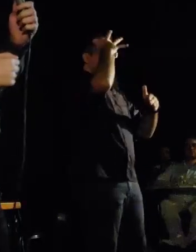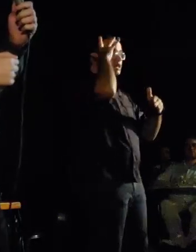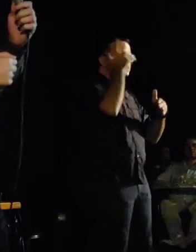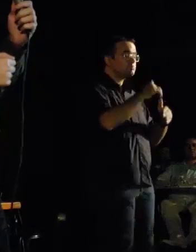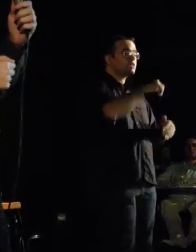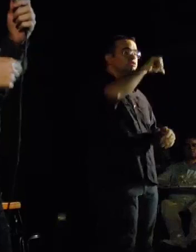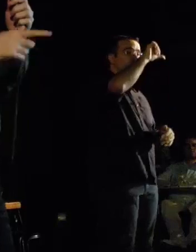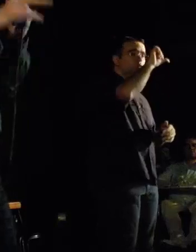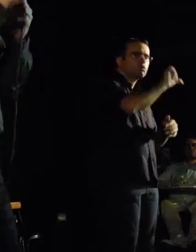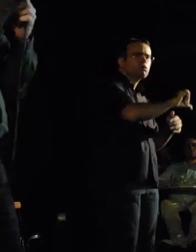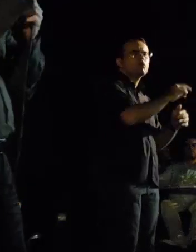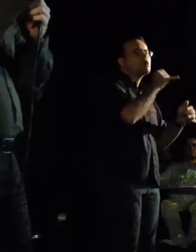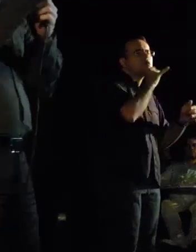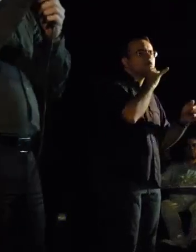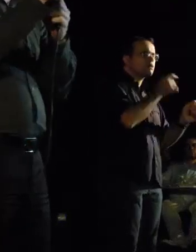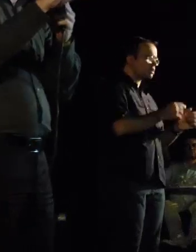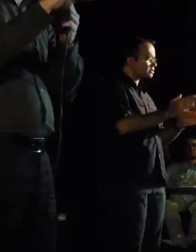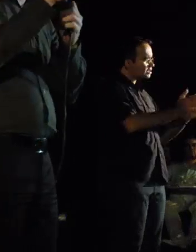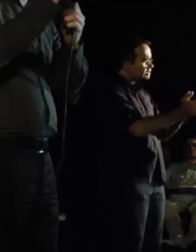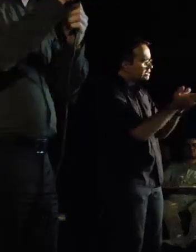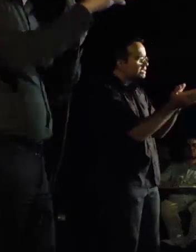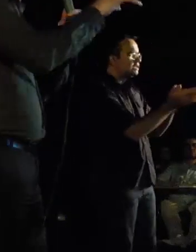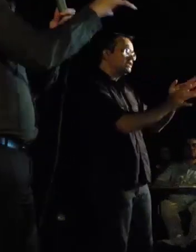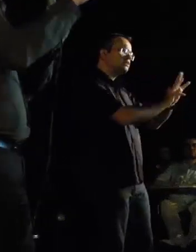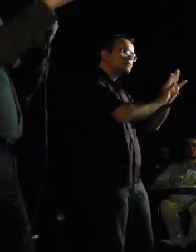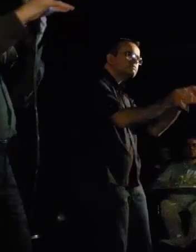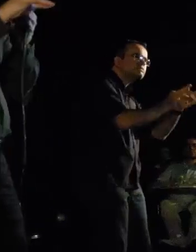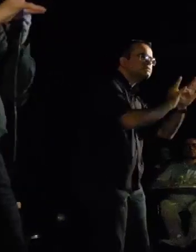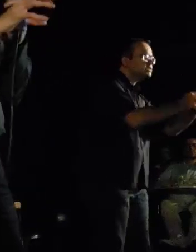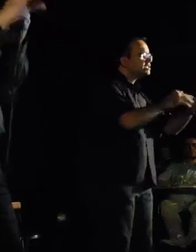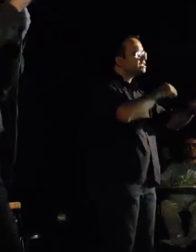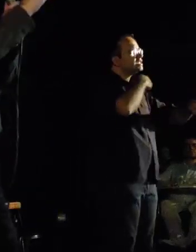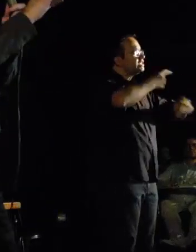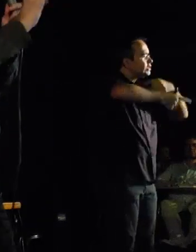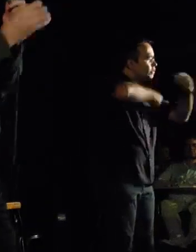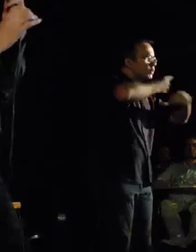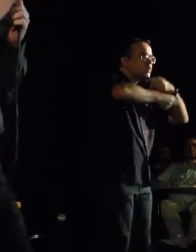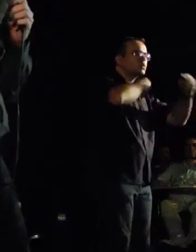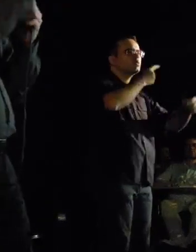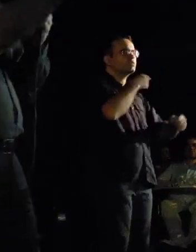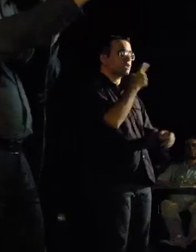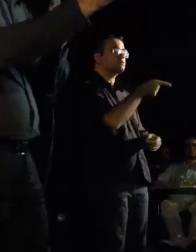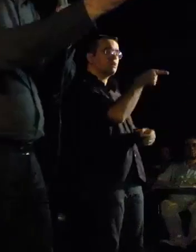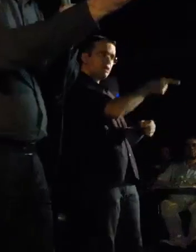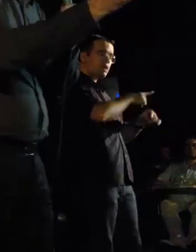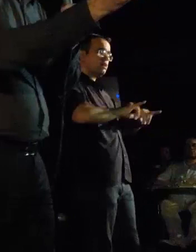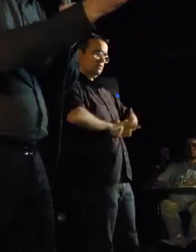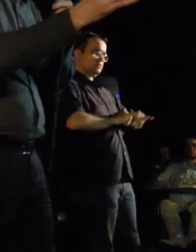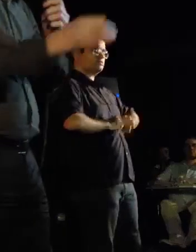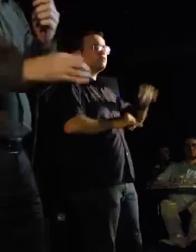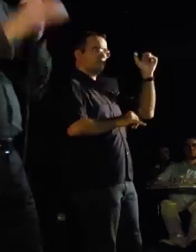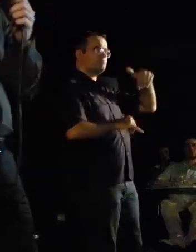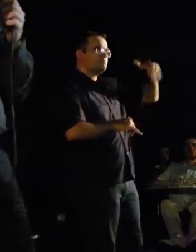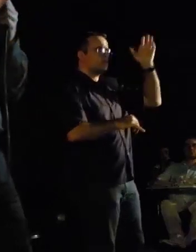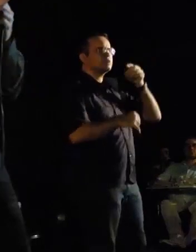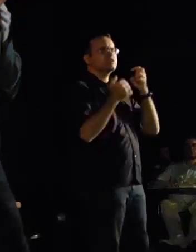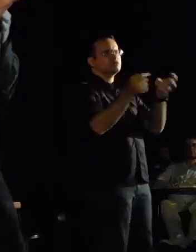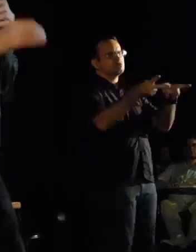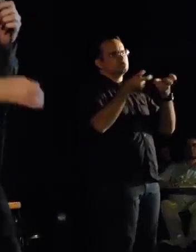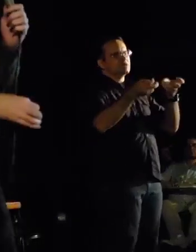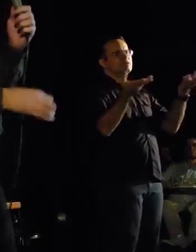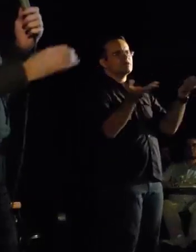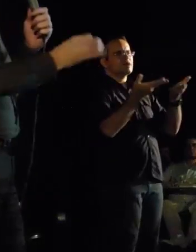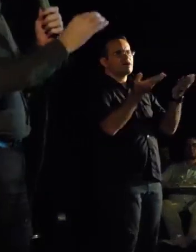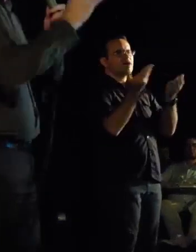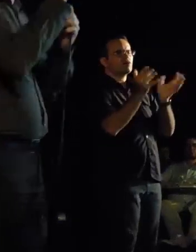precária. Porque fica muito claro nesses últimos anos a lógica de concentração